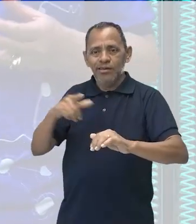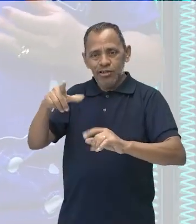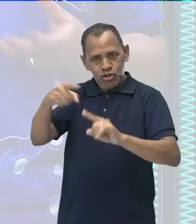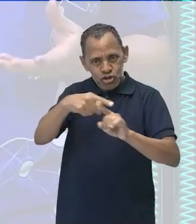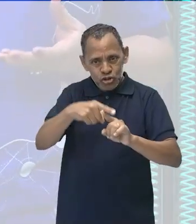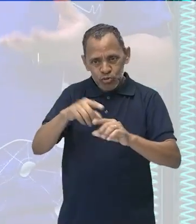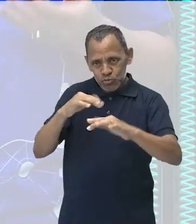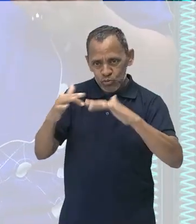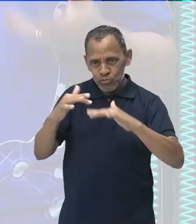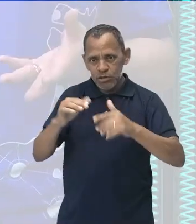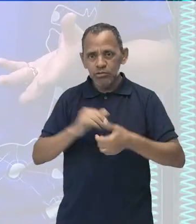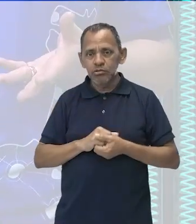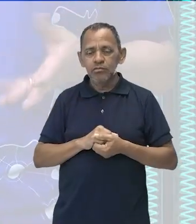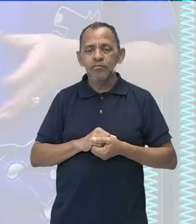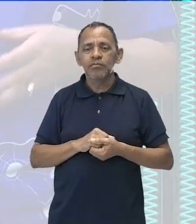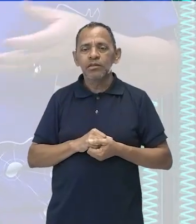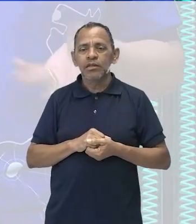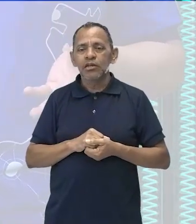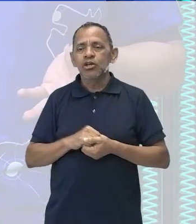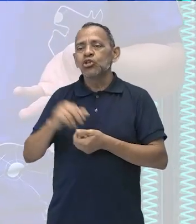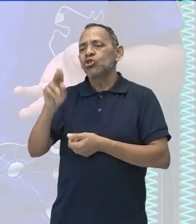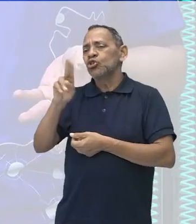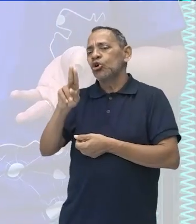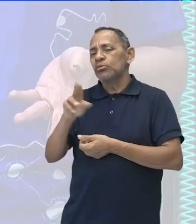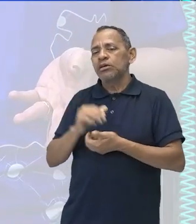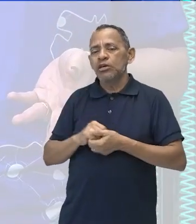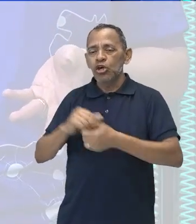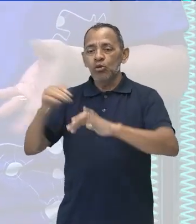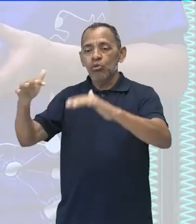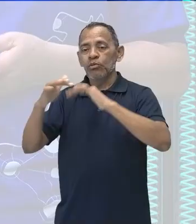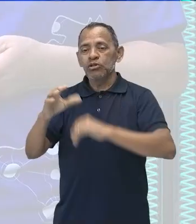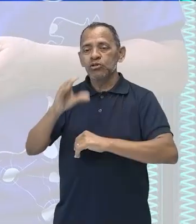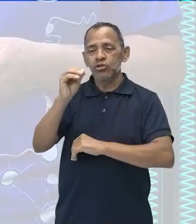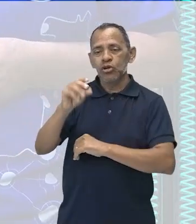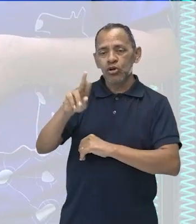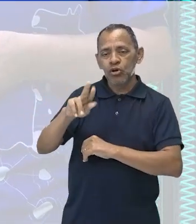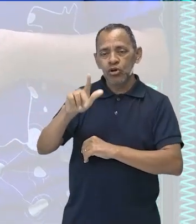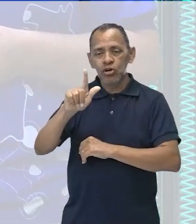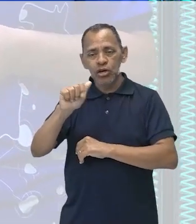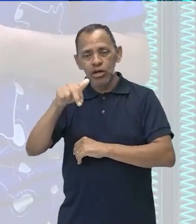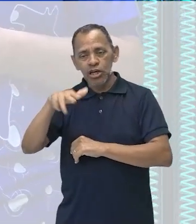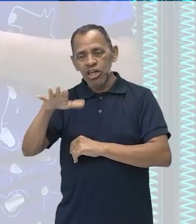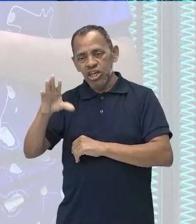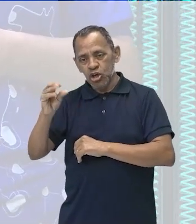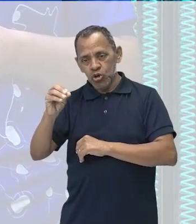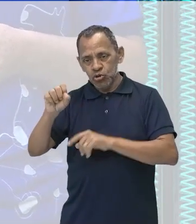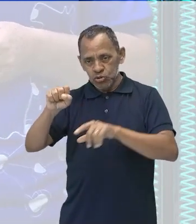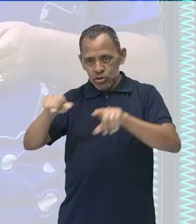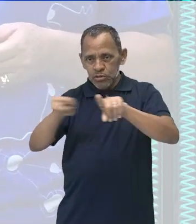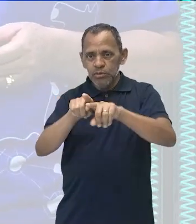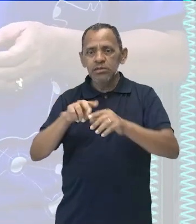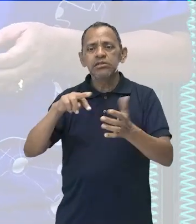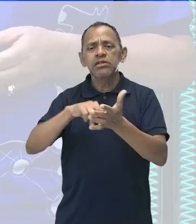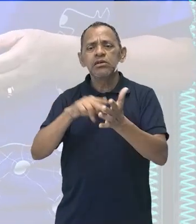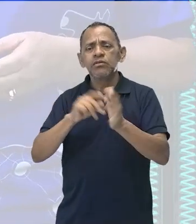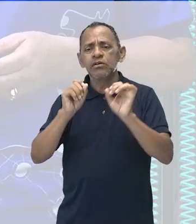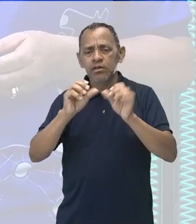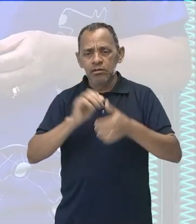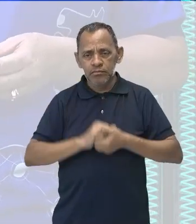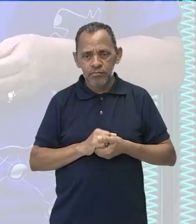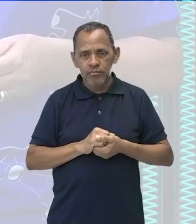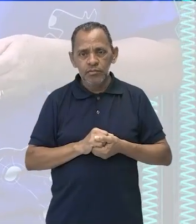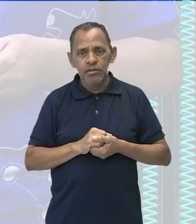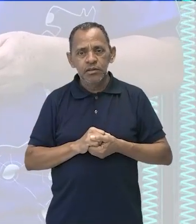chamavam de movimentos orgânicos. O que são esses movimentos orgânicos? Vamos ver? Então, movimentos orgânicos